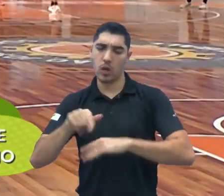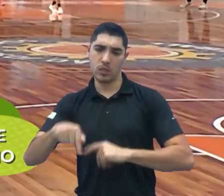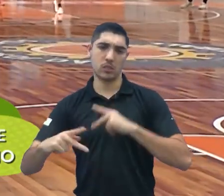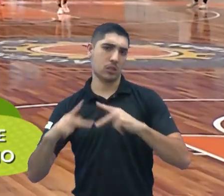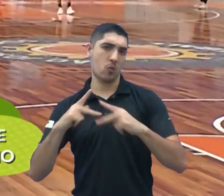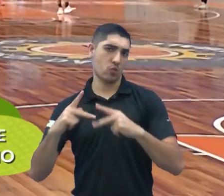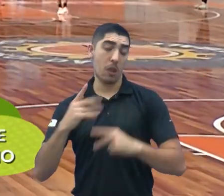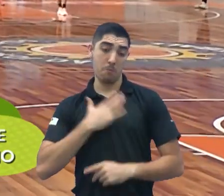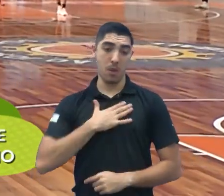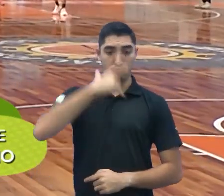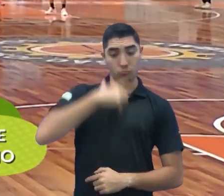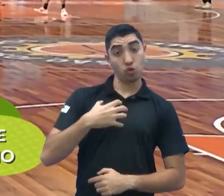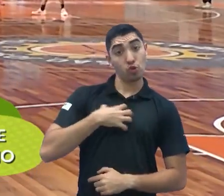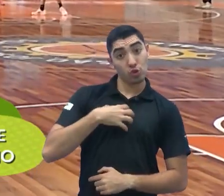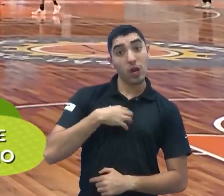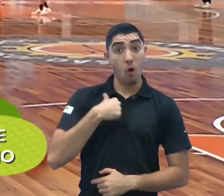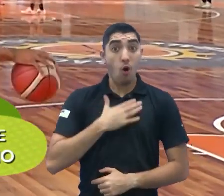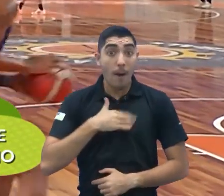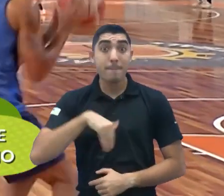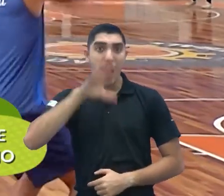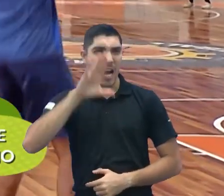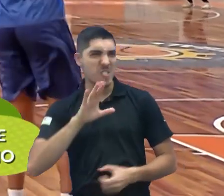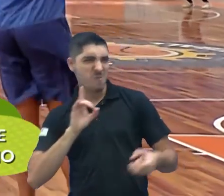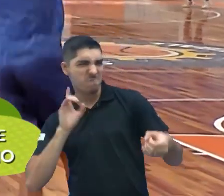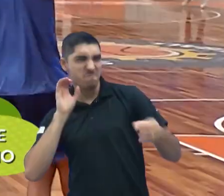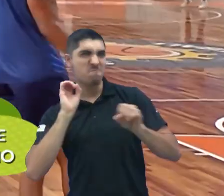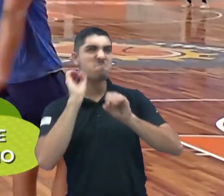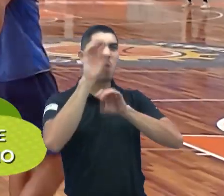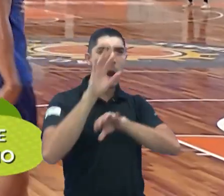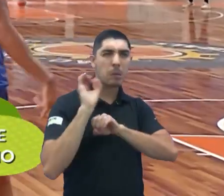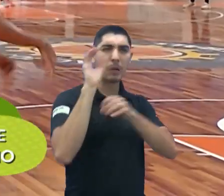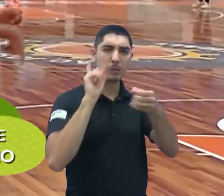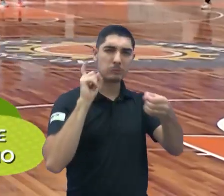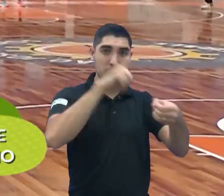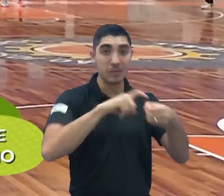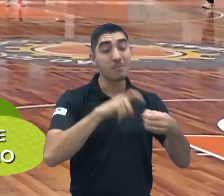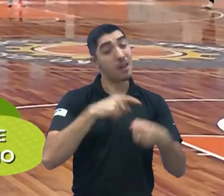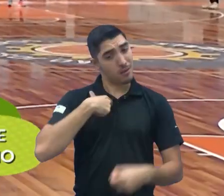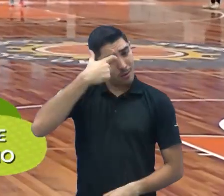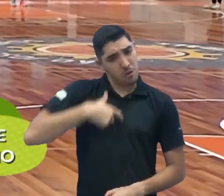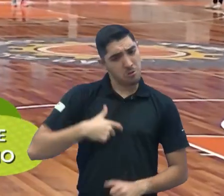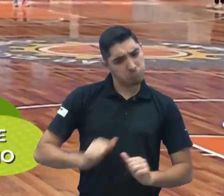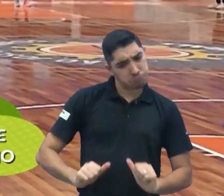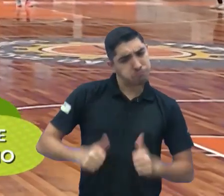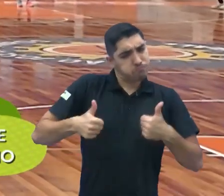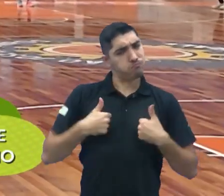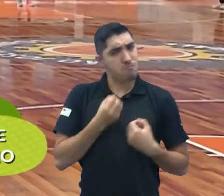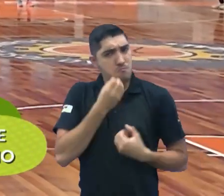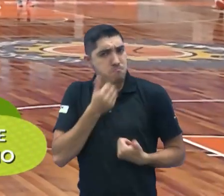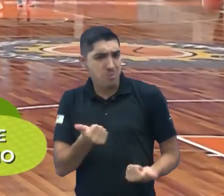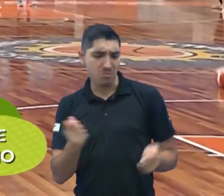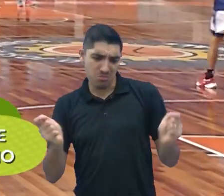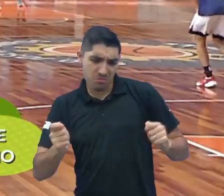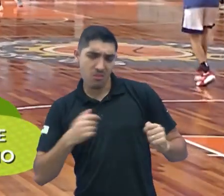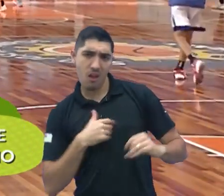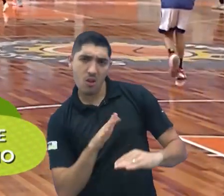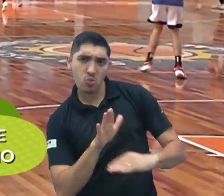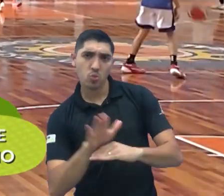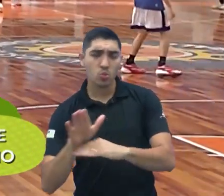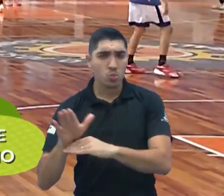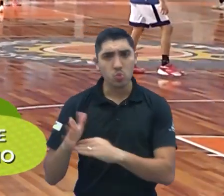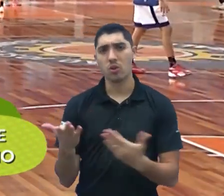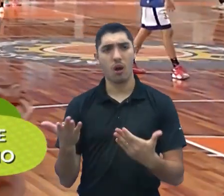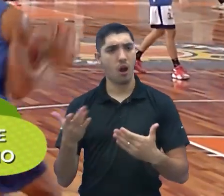é mais agressivo. E eu gostaria de dizer também que eu sou um grande jogador. Então eu acho que eu posso ajudar de todas as maneiras que o